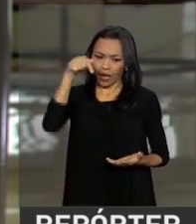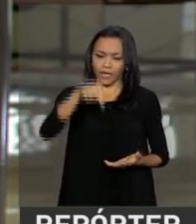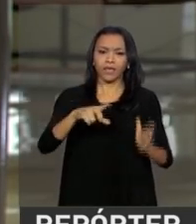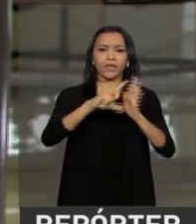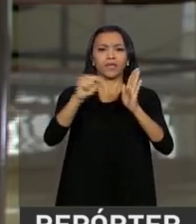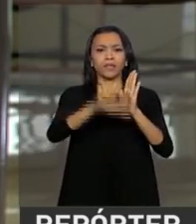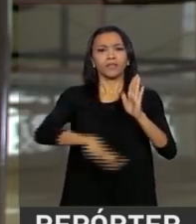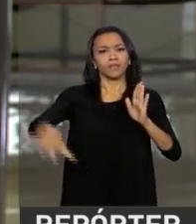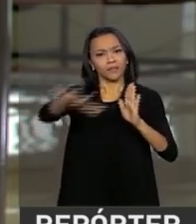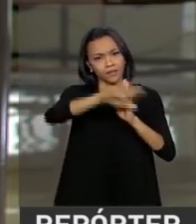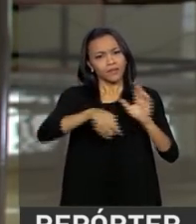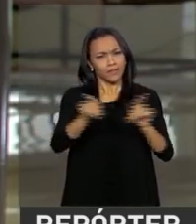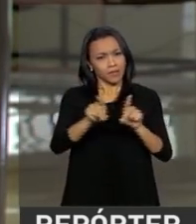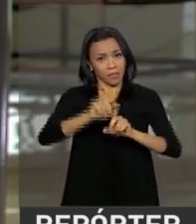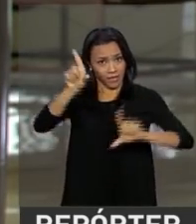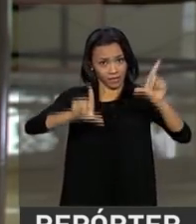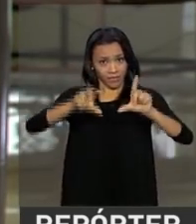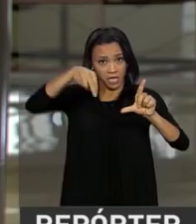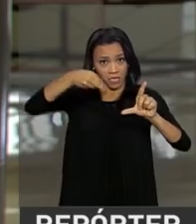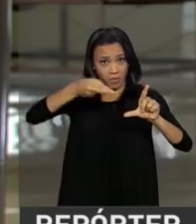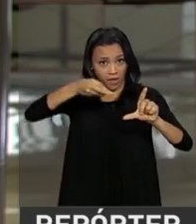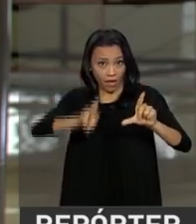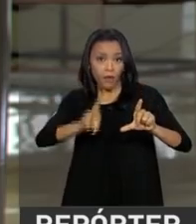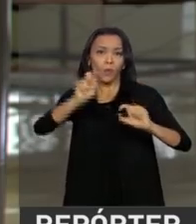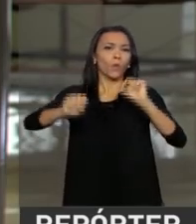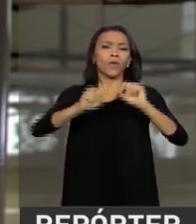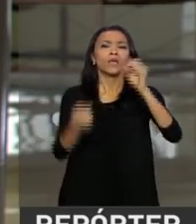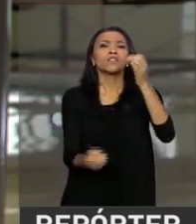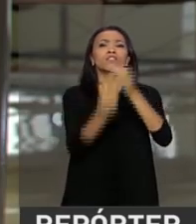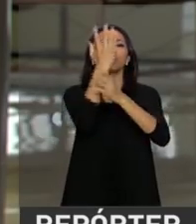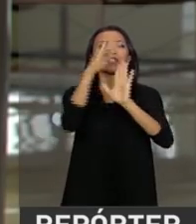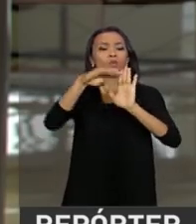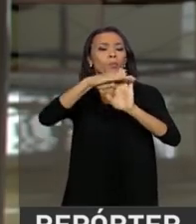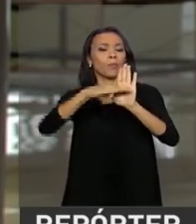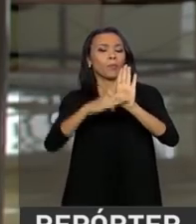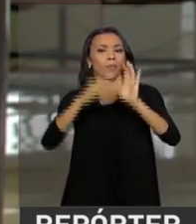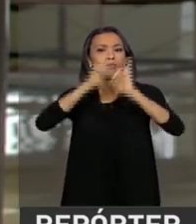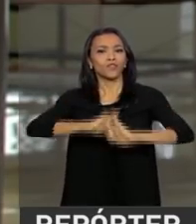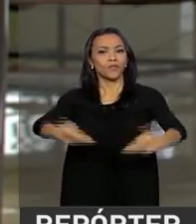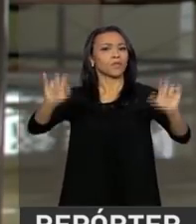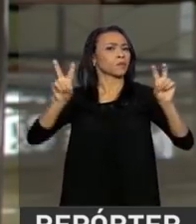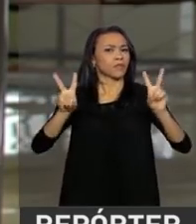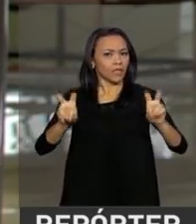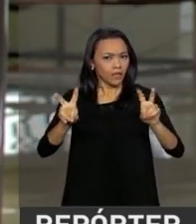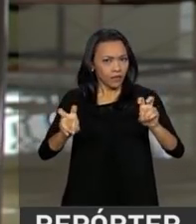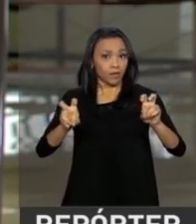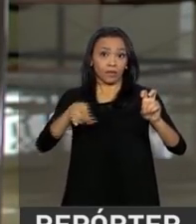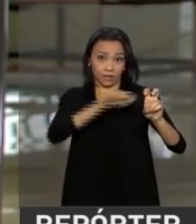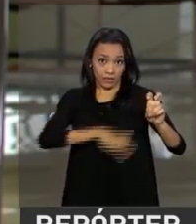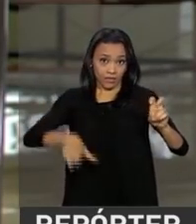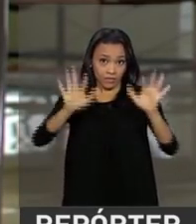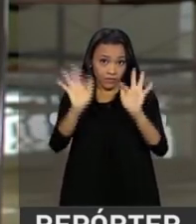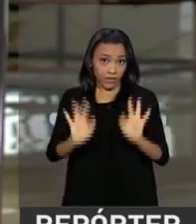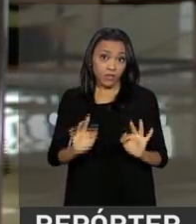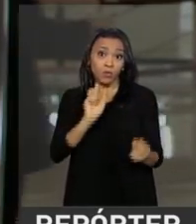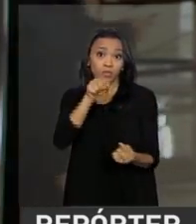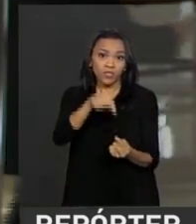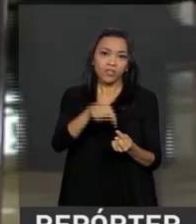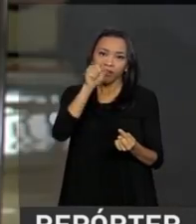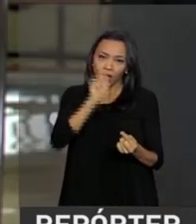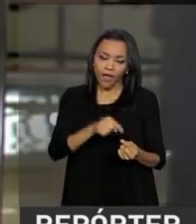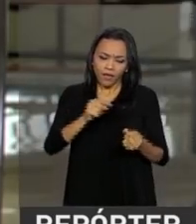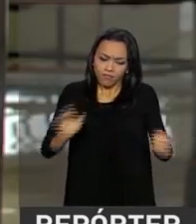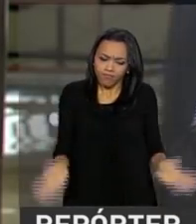Planalto, inclusive pela TV NBR, o lançamento desse programa, o programa Criança Feliz, que tem o objetivo de promover o